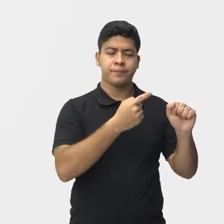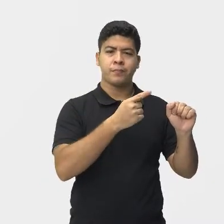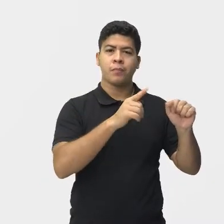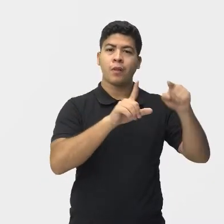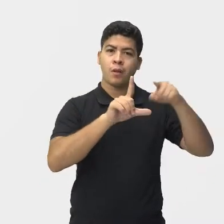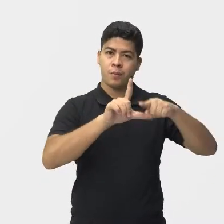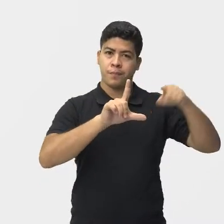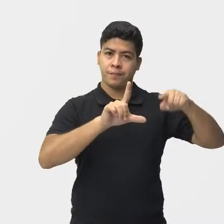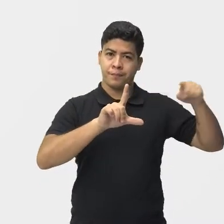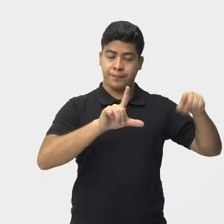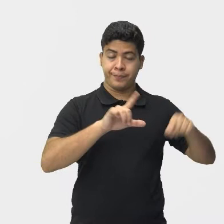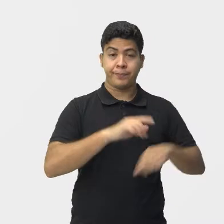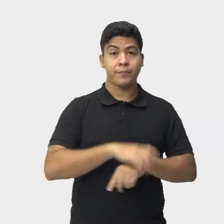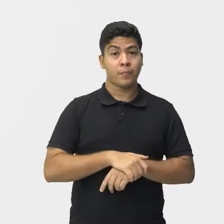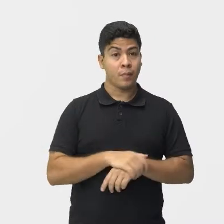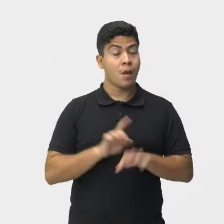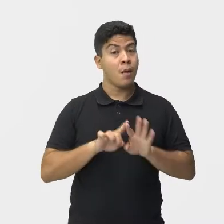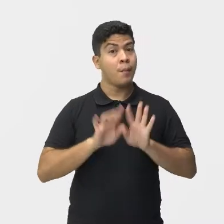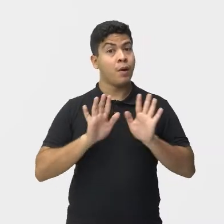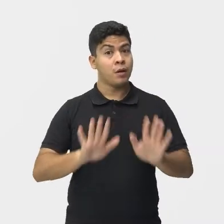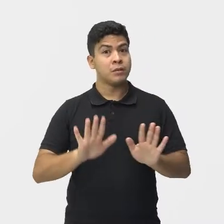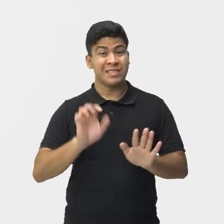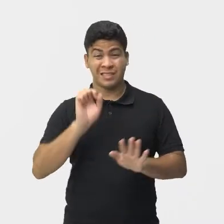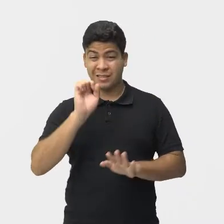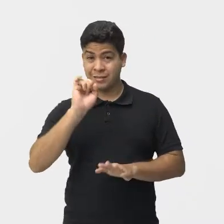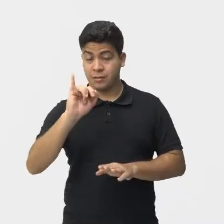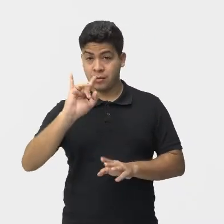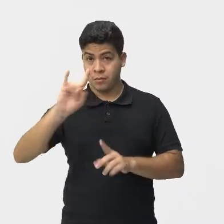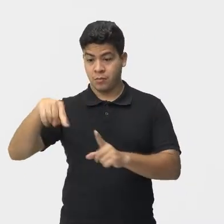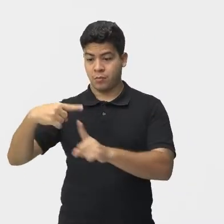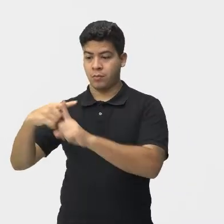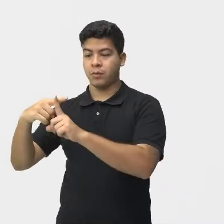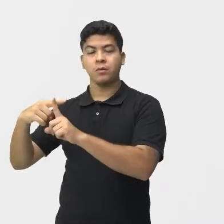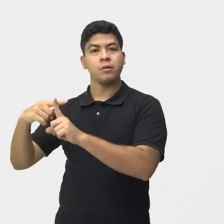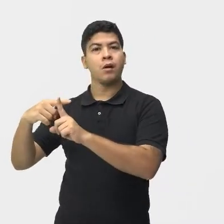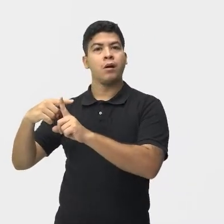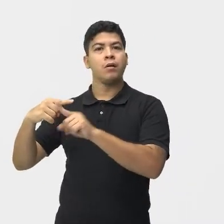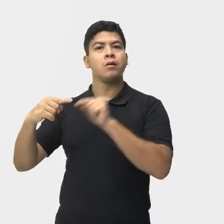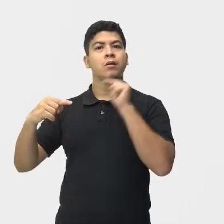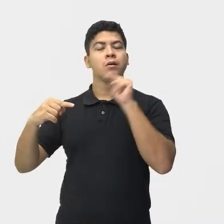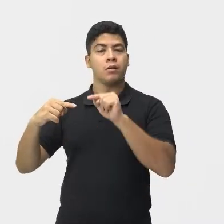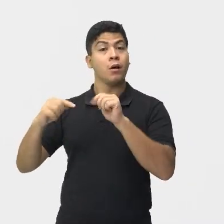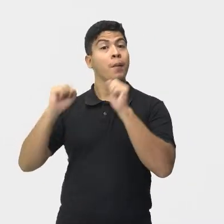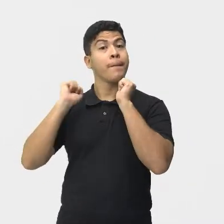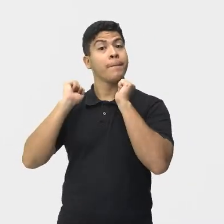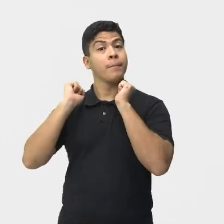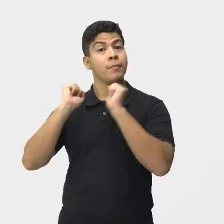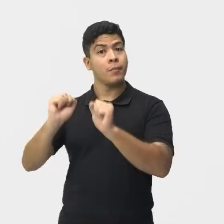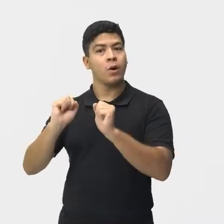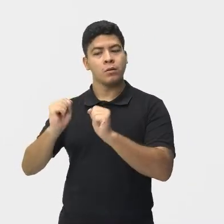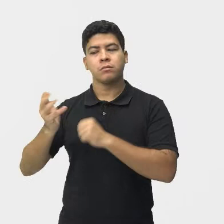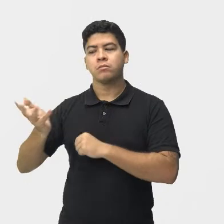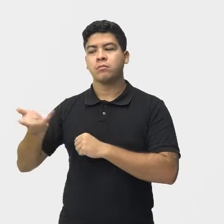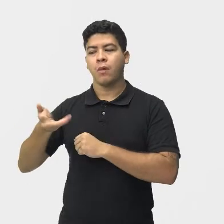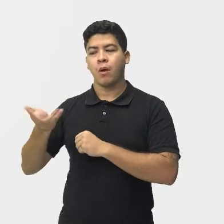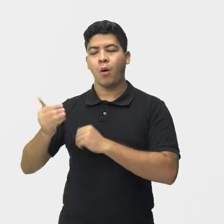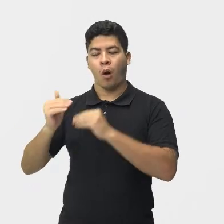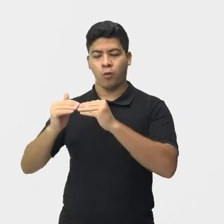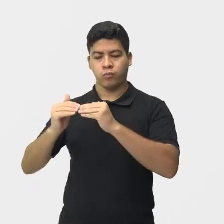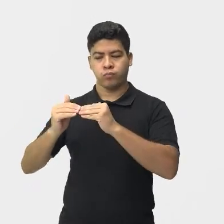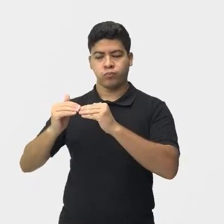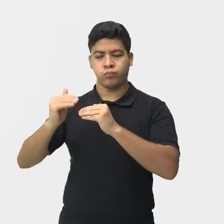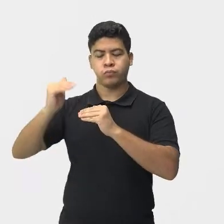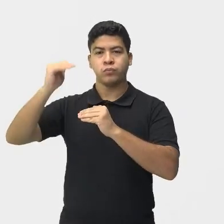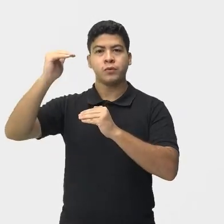a aceleração for positiva, nós podemos ter um movimento acelerado. Porque o